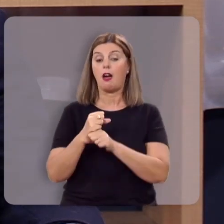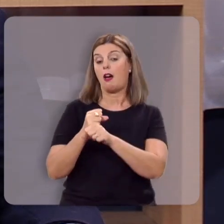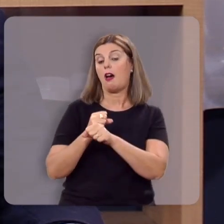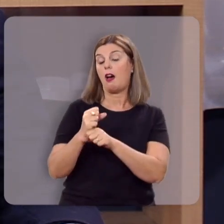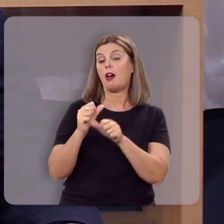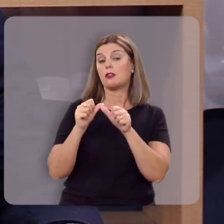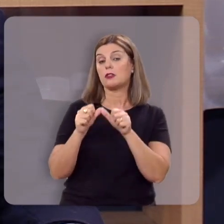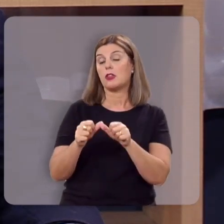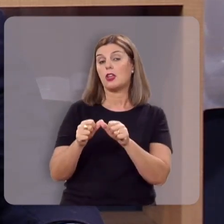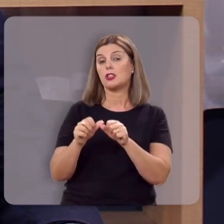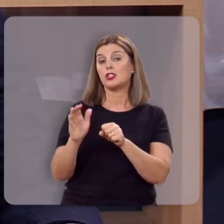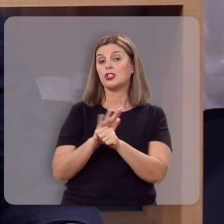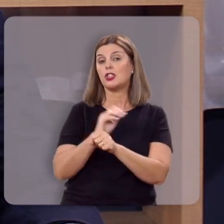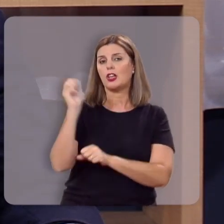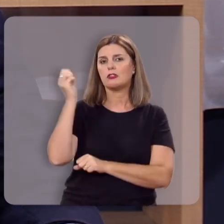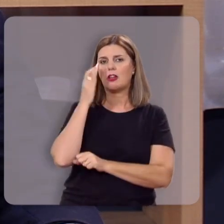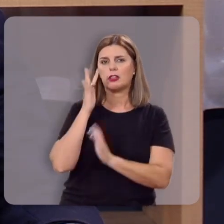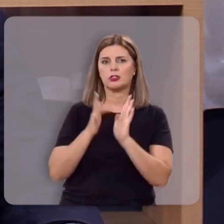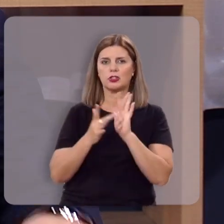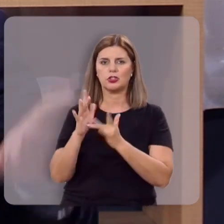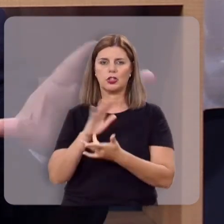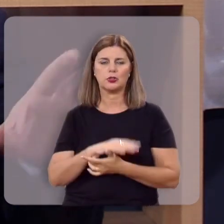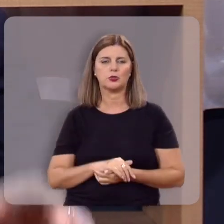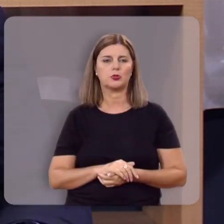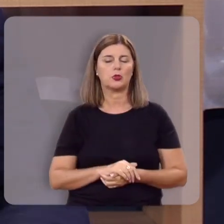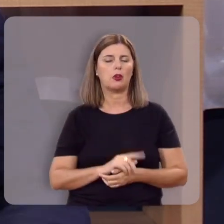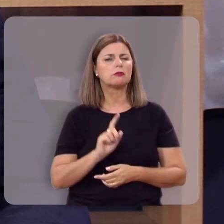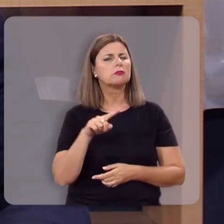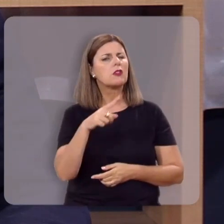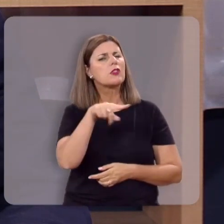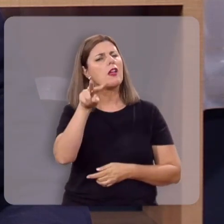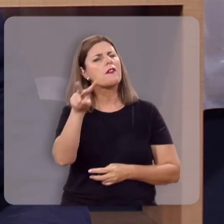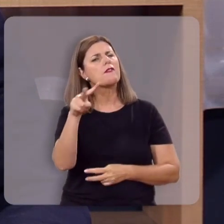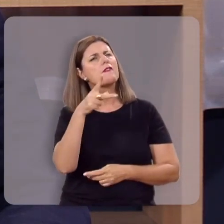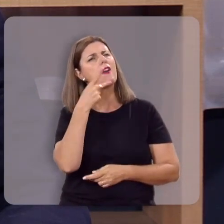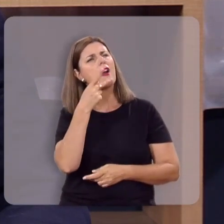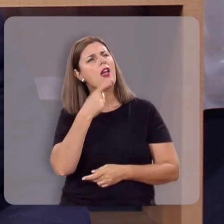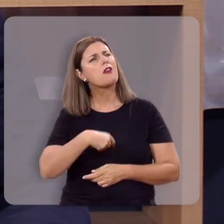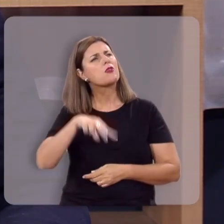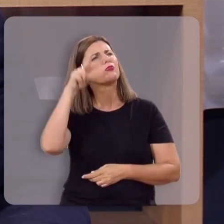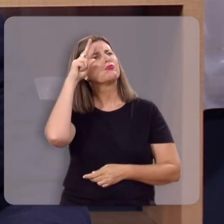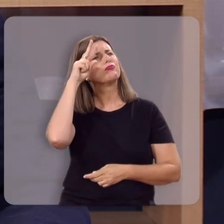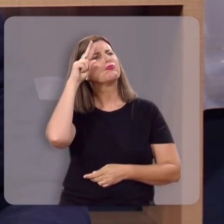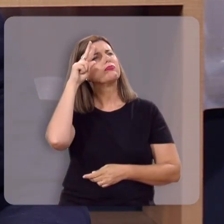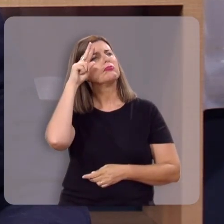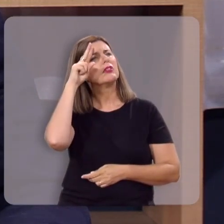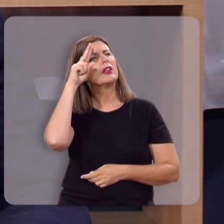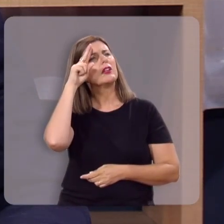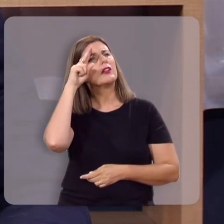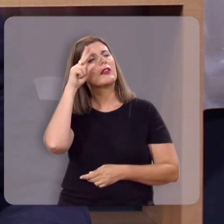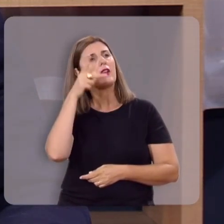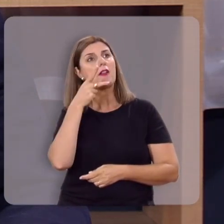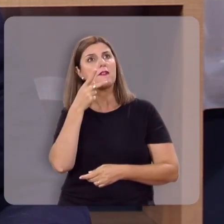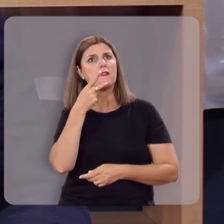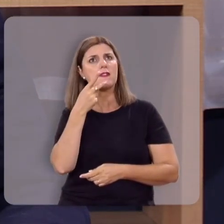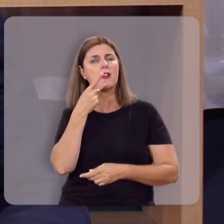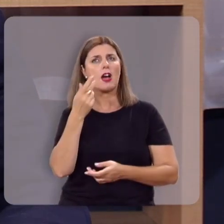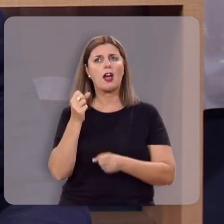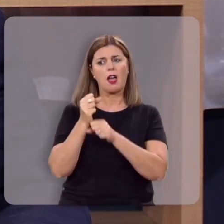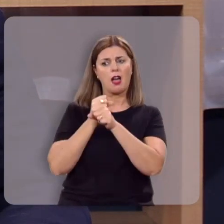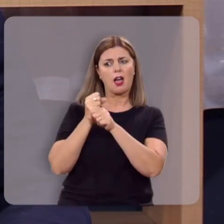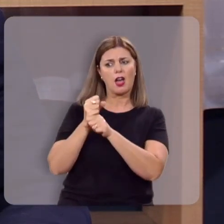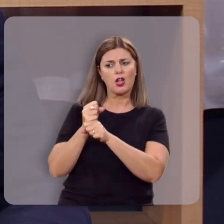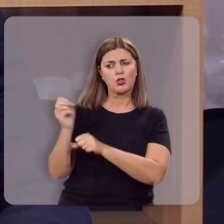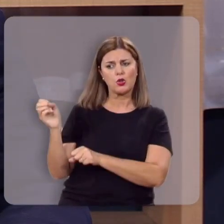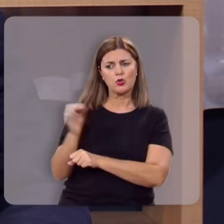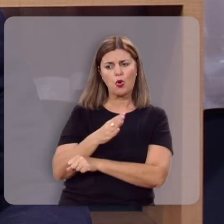ano cheio da graça de Jesus. Enquanto você falava, eu me lembrei daquela música do Baruch que ele diz assim: Ano